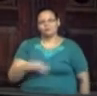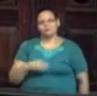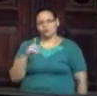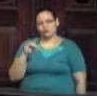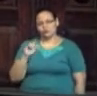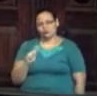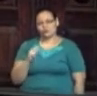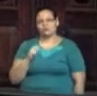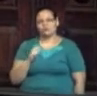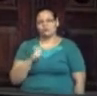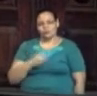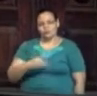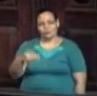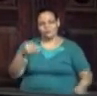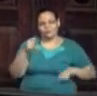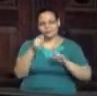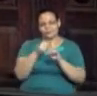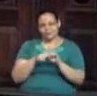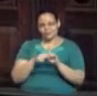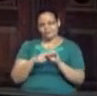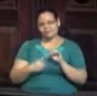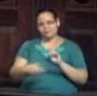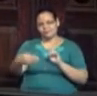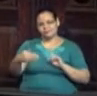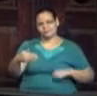nos próximos meses,